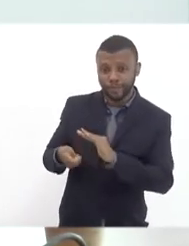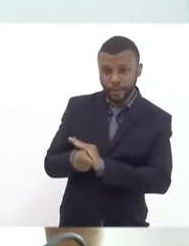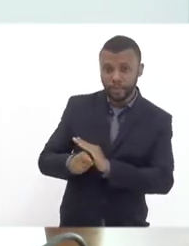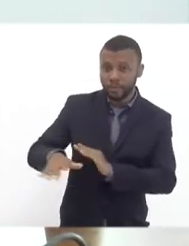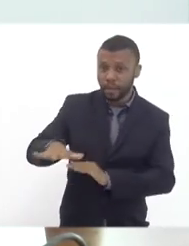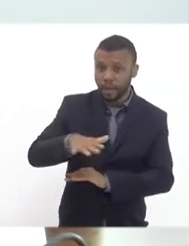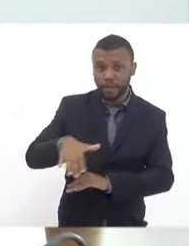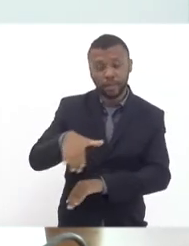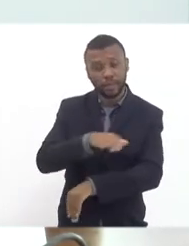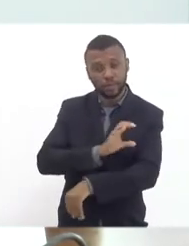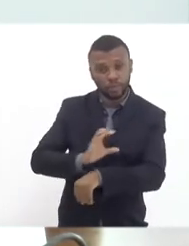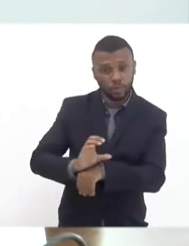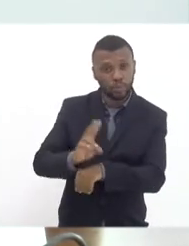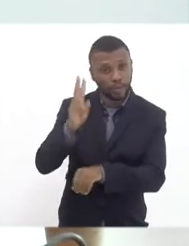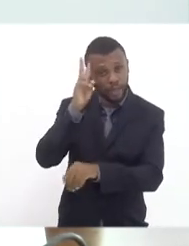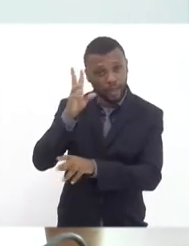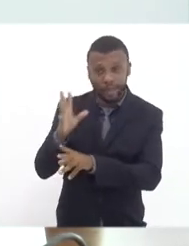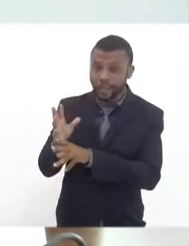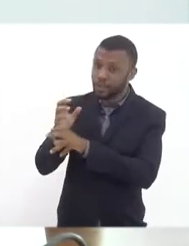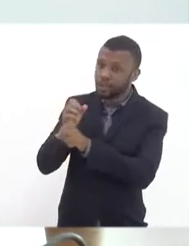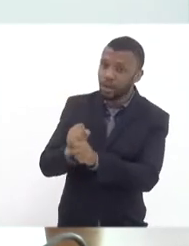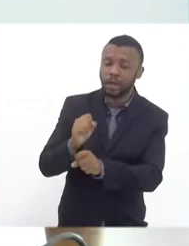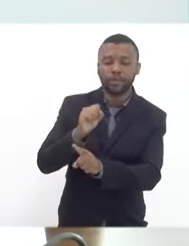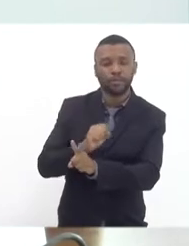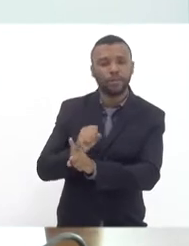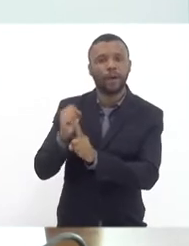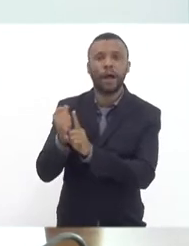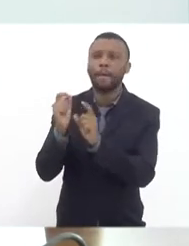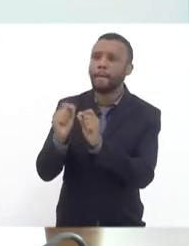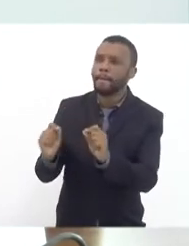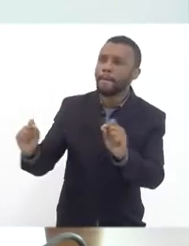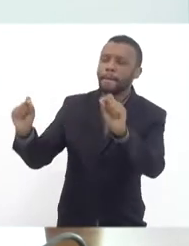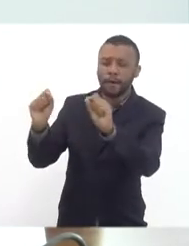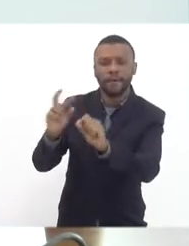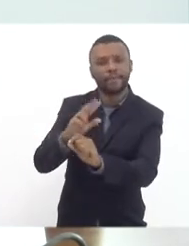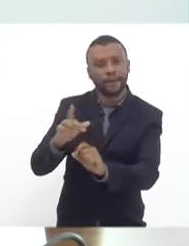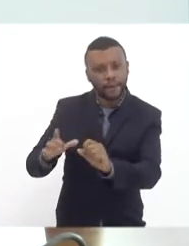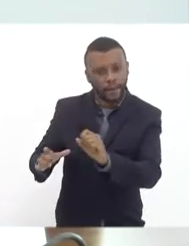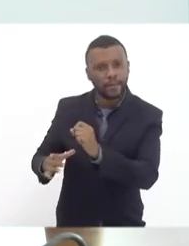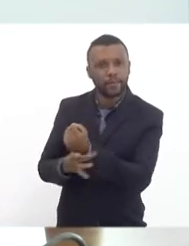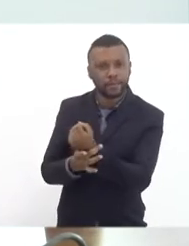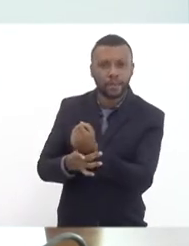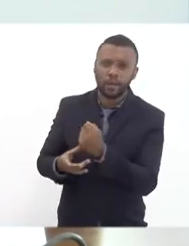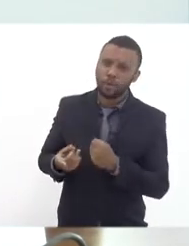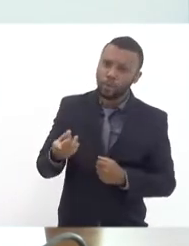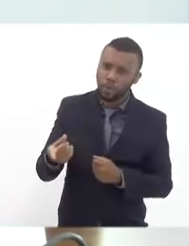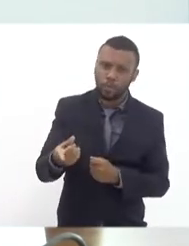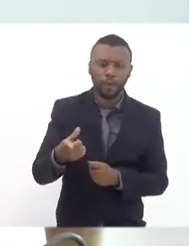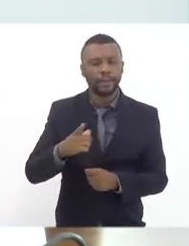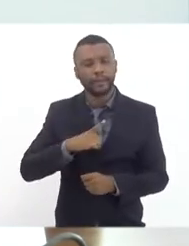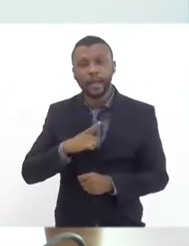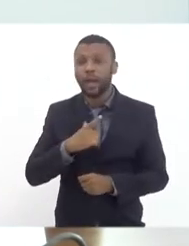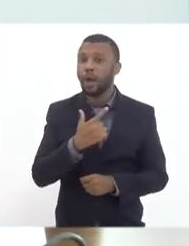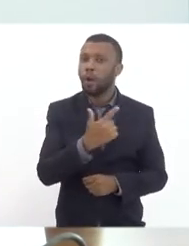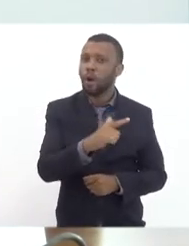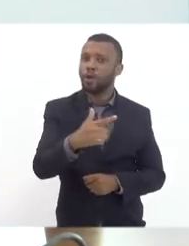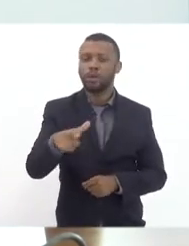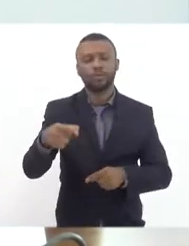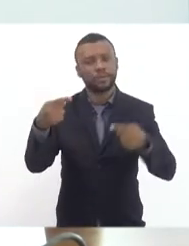cultura, na história de uma sociedade, vai, inclusive, garantir que ela se consolide para poder entrar em outros desafios